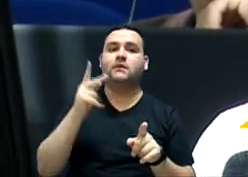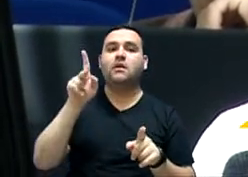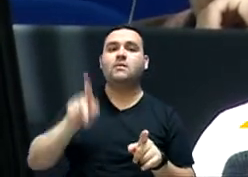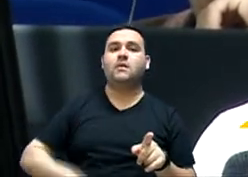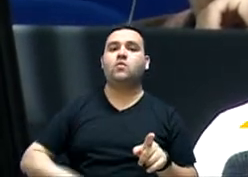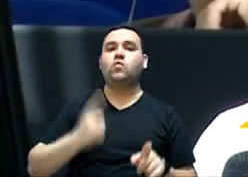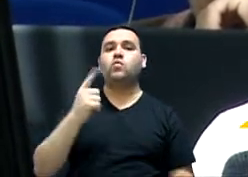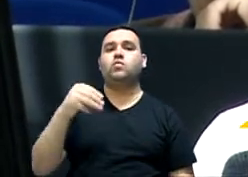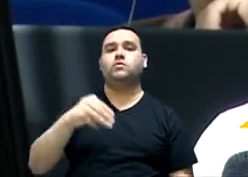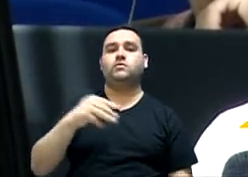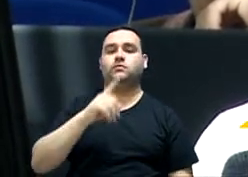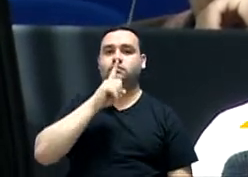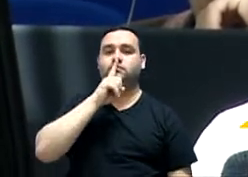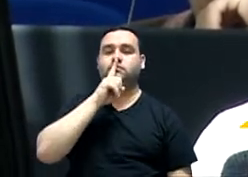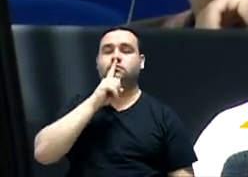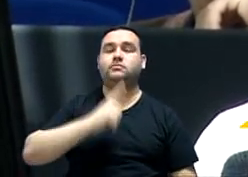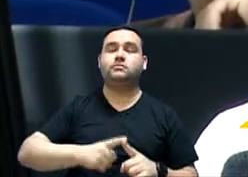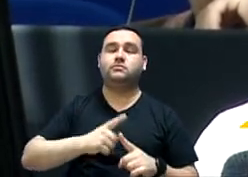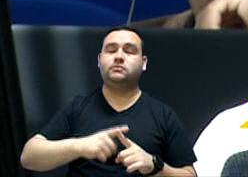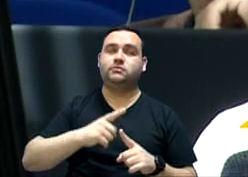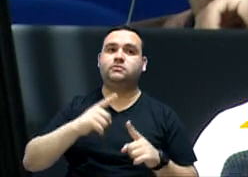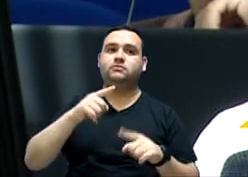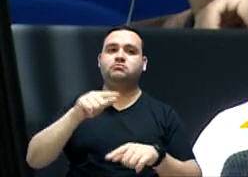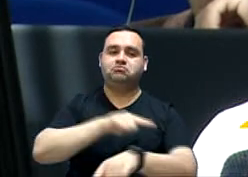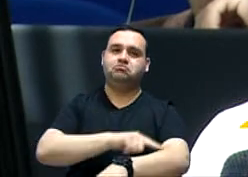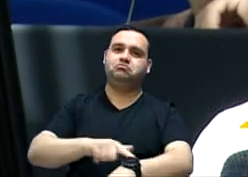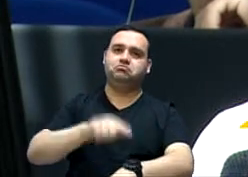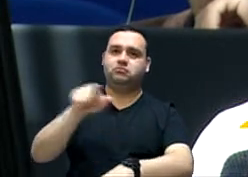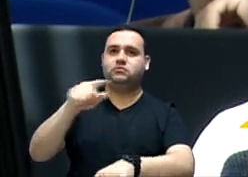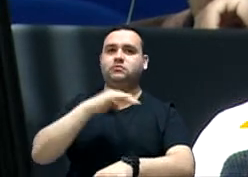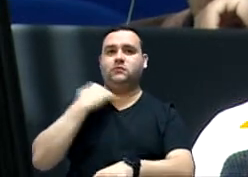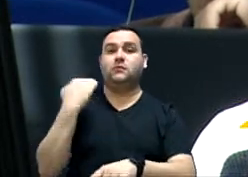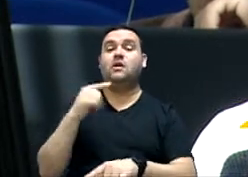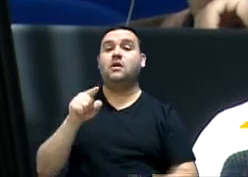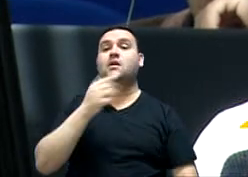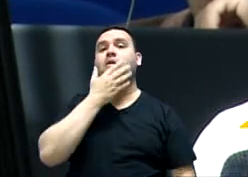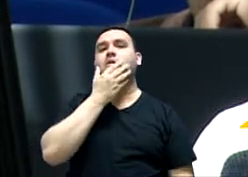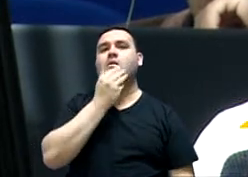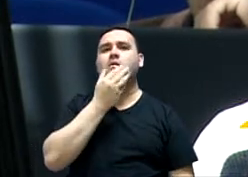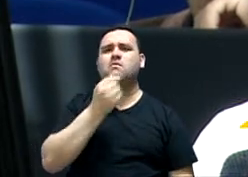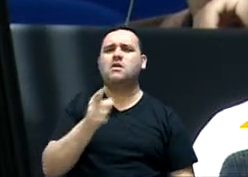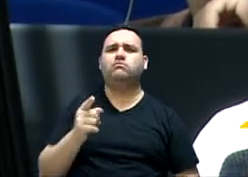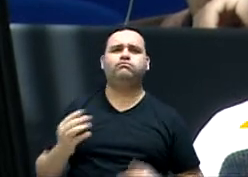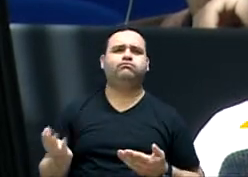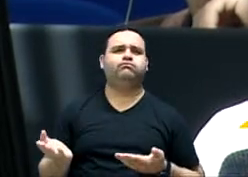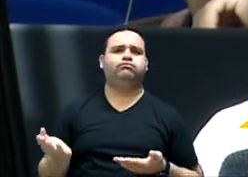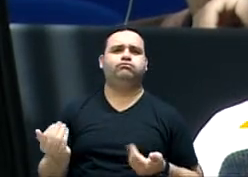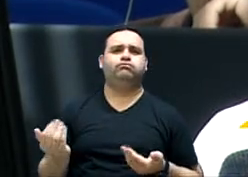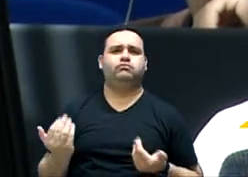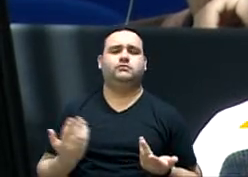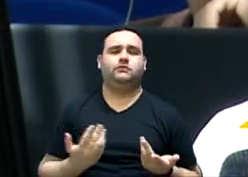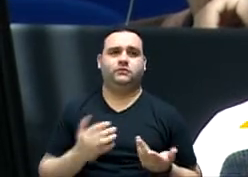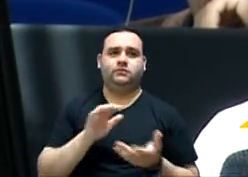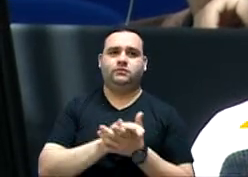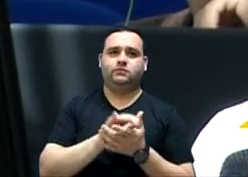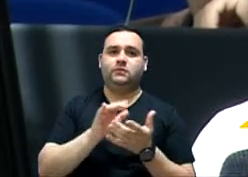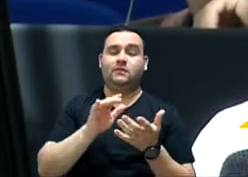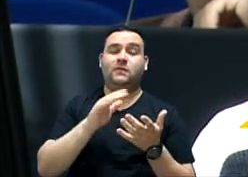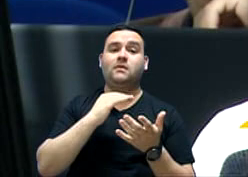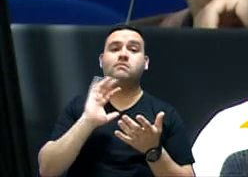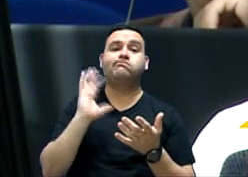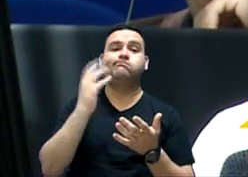de silêncio em respeito ao seu falecimento. Ele era um senhor muito jovem, né?